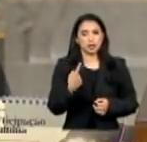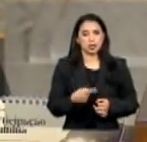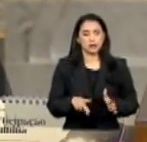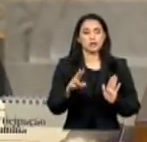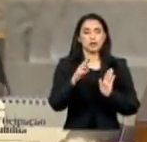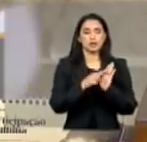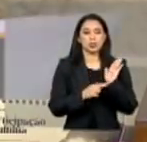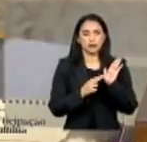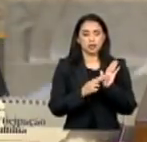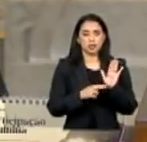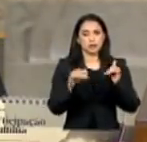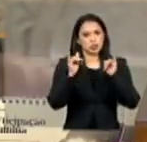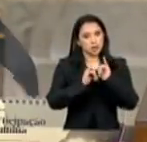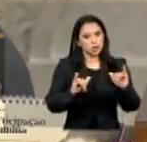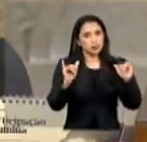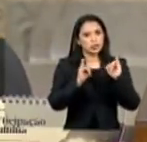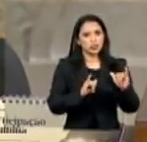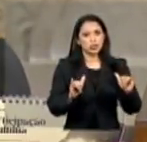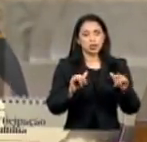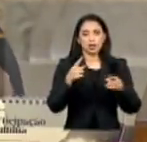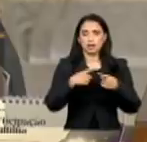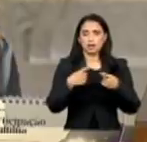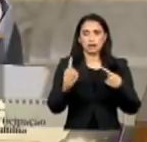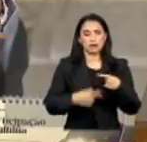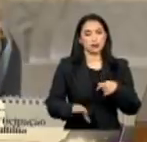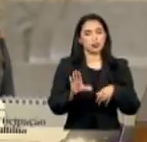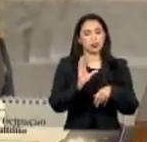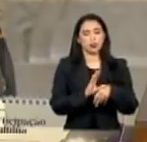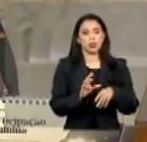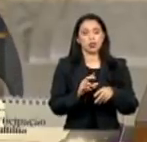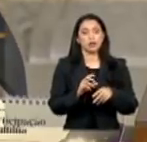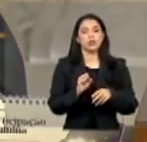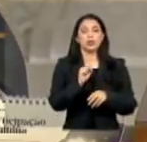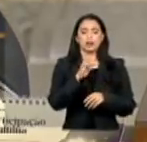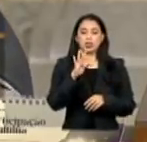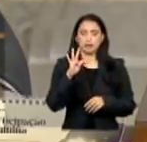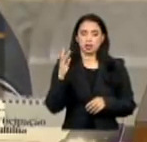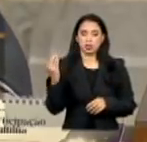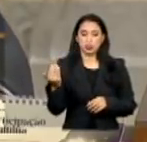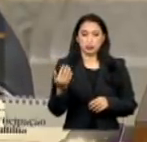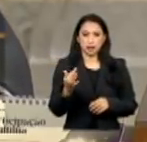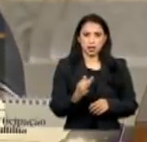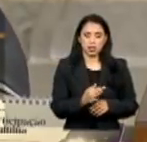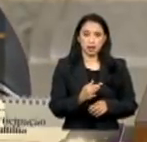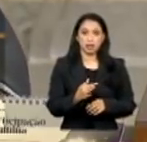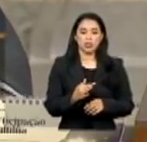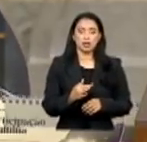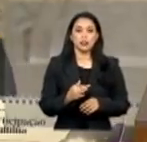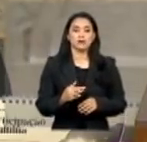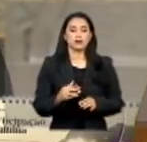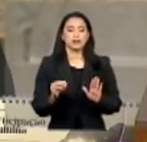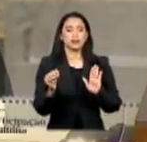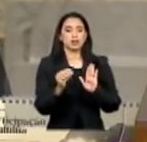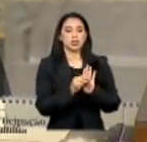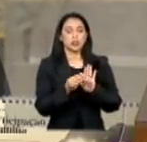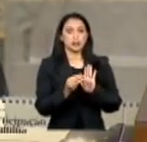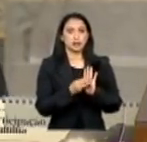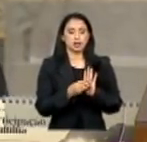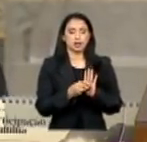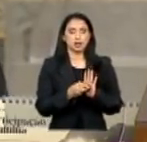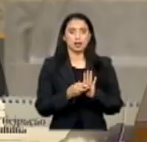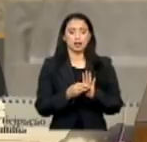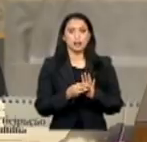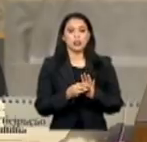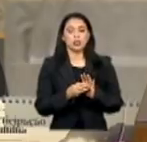sido declarada incondicional por este excelso pretório em decisão datada dotada de um de efeito vinculante